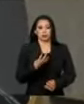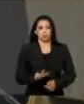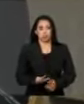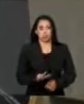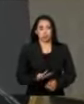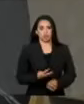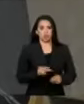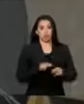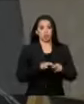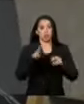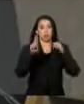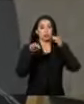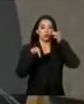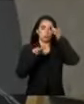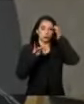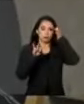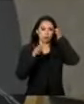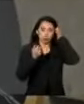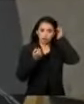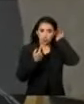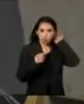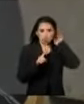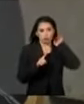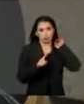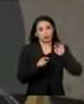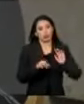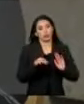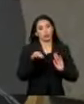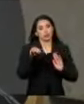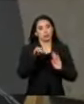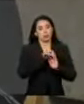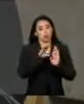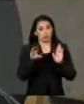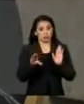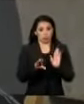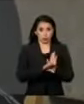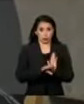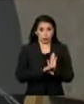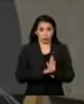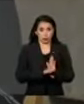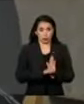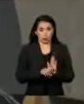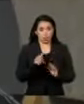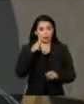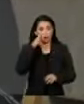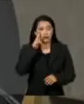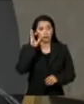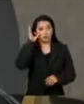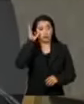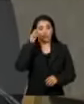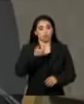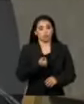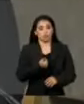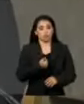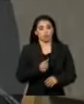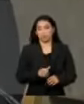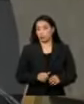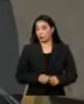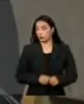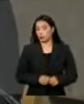medida cauteladora para assustar os efeitos da decisão liminar